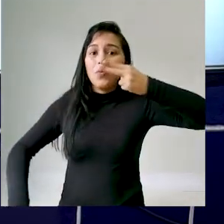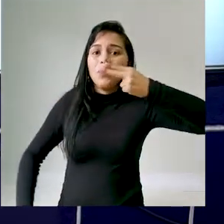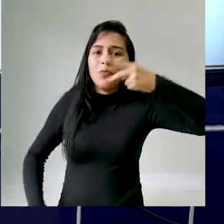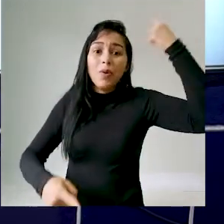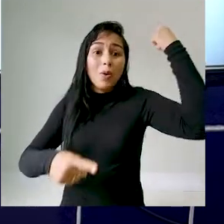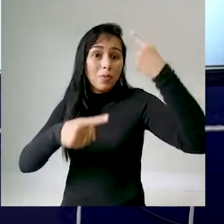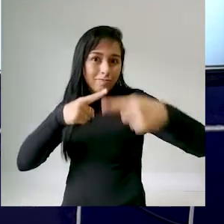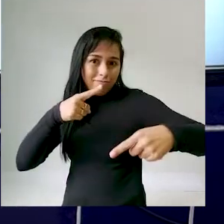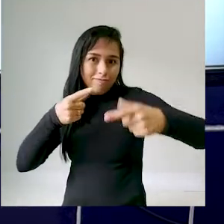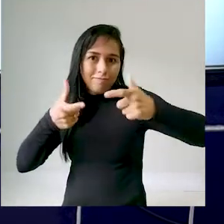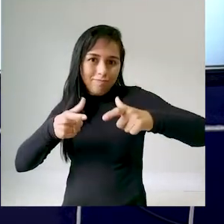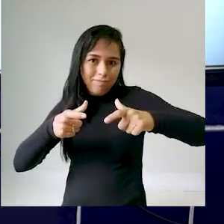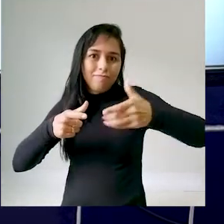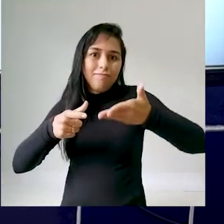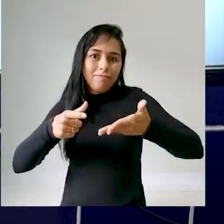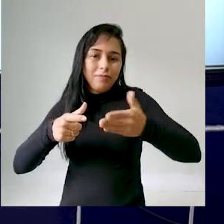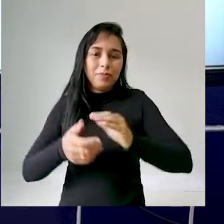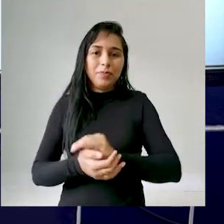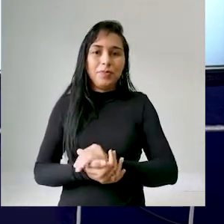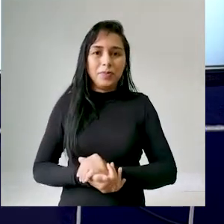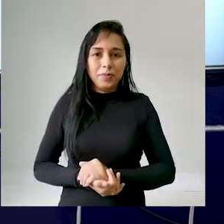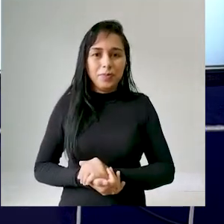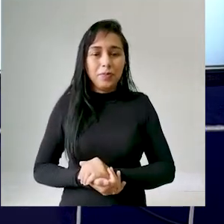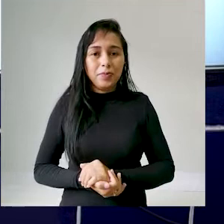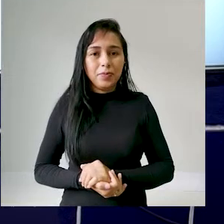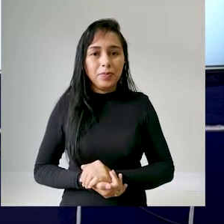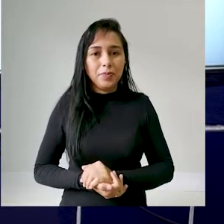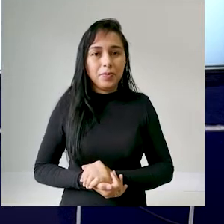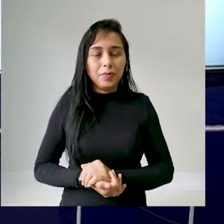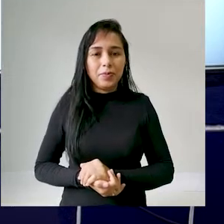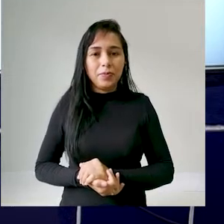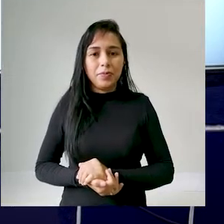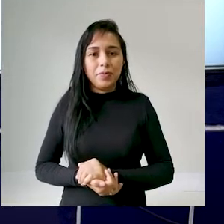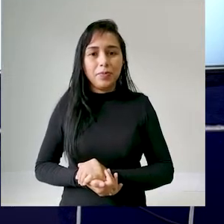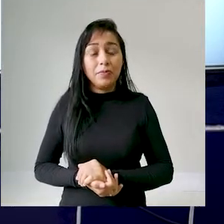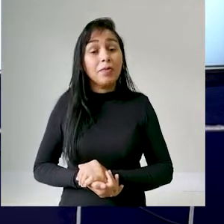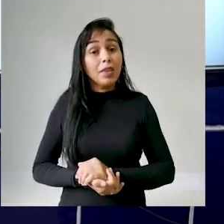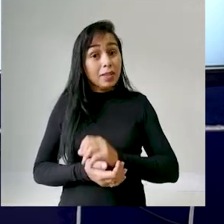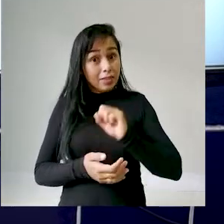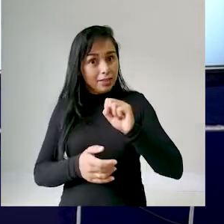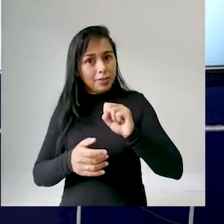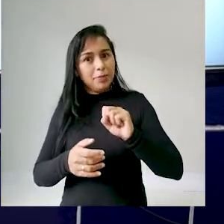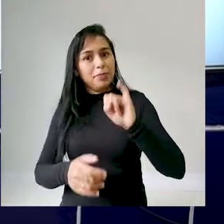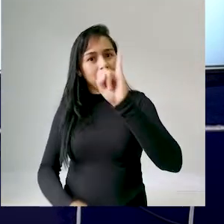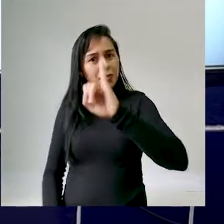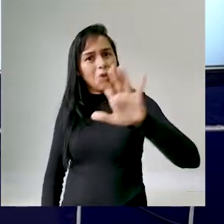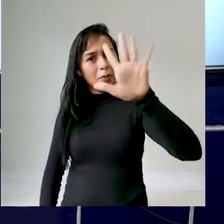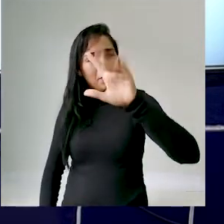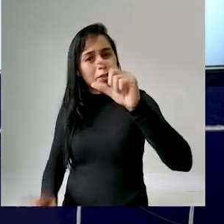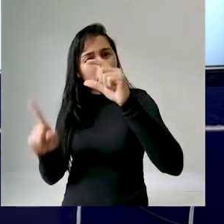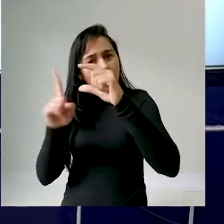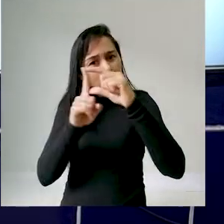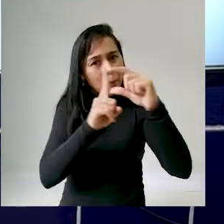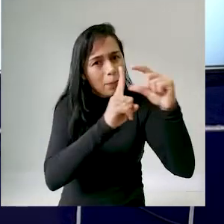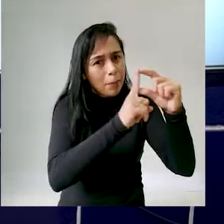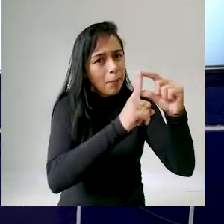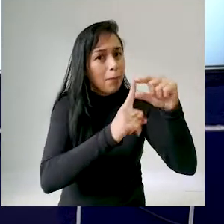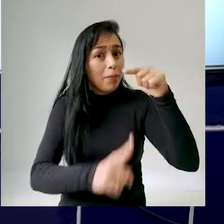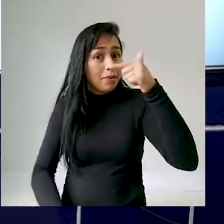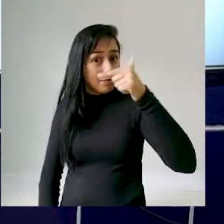que é proibido fumar naquele determinado local. Então, nessa imagem em que não utilizamos